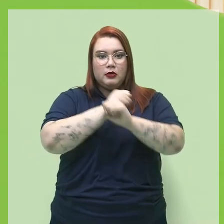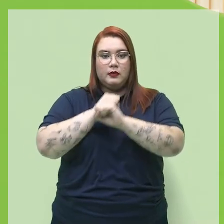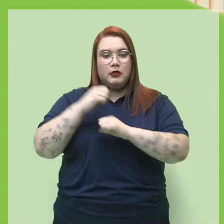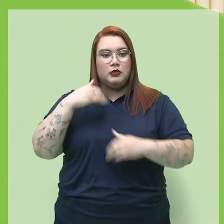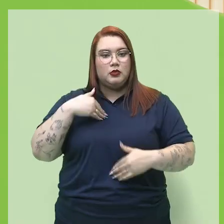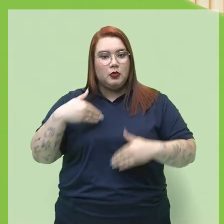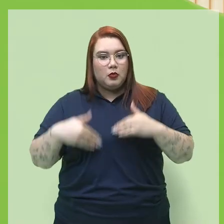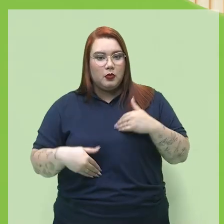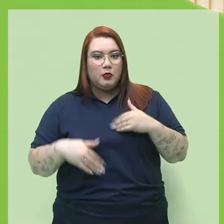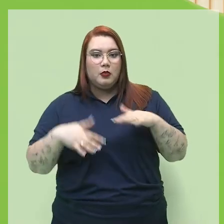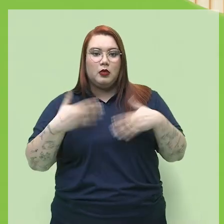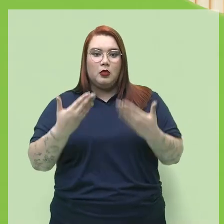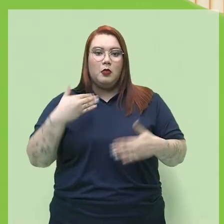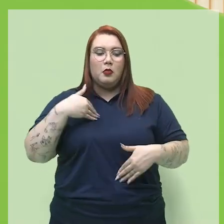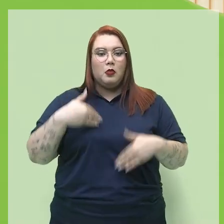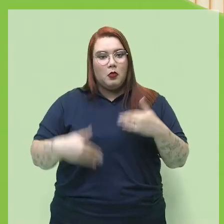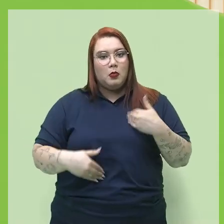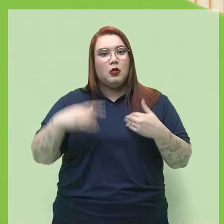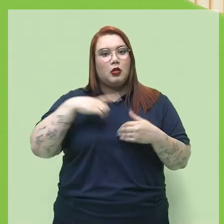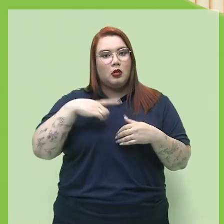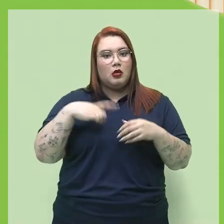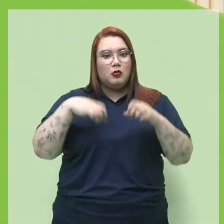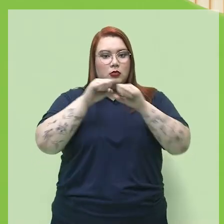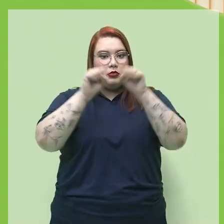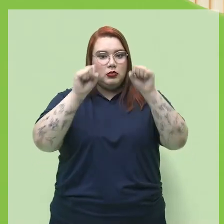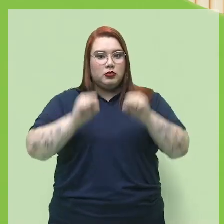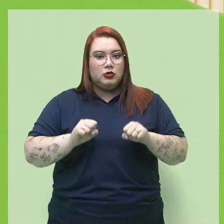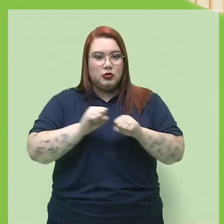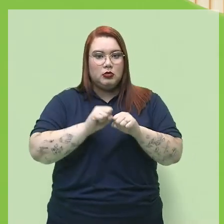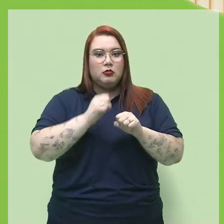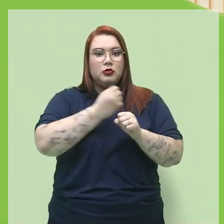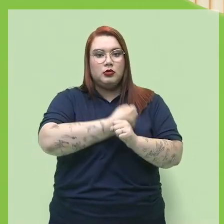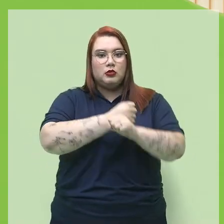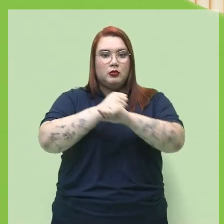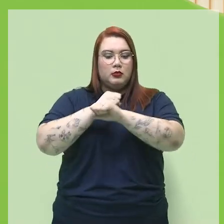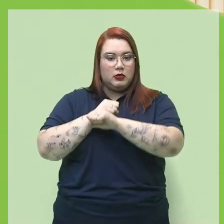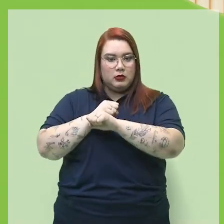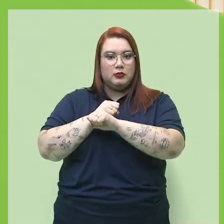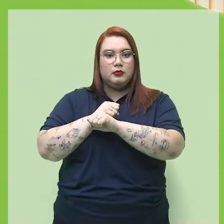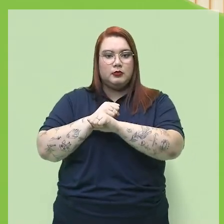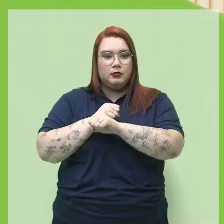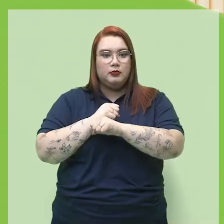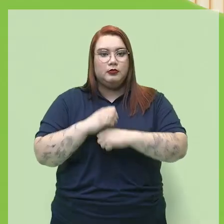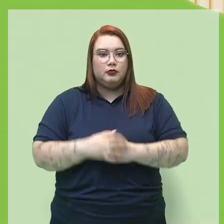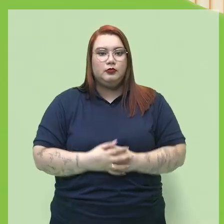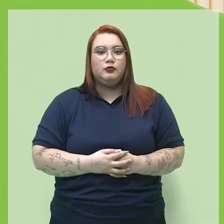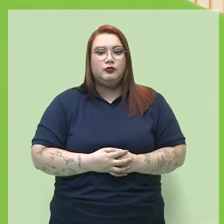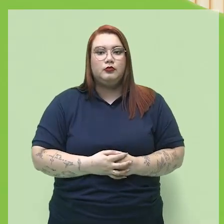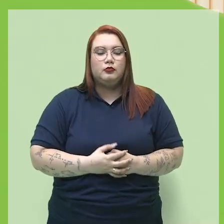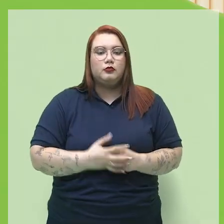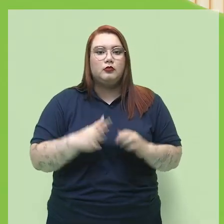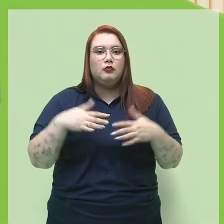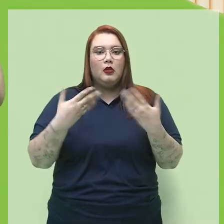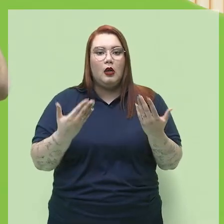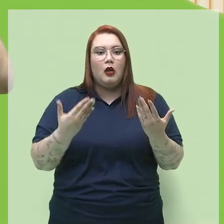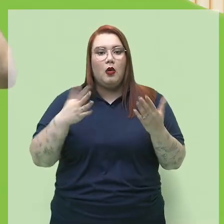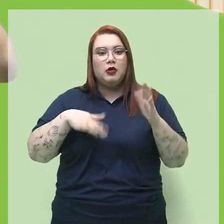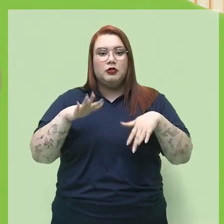Então, o nosso corpo ele tem um sistema de defesa, que a gente chama de sistema imunológico. Então, quando tem ali algo